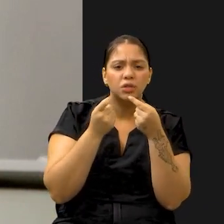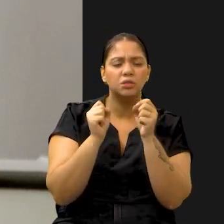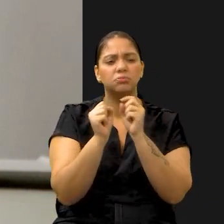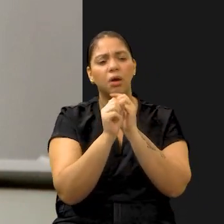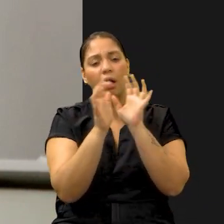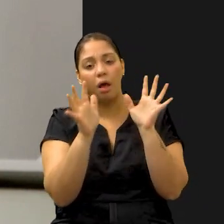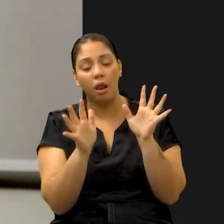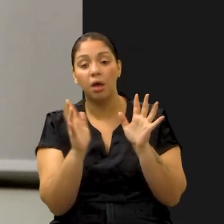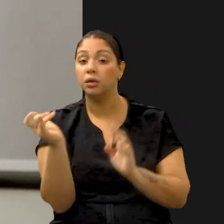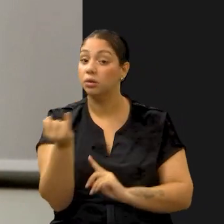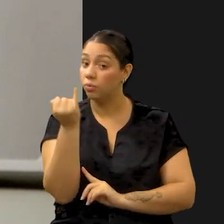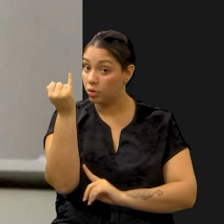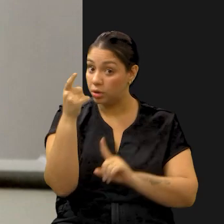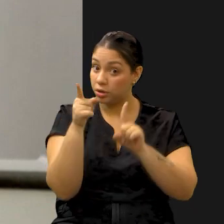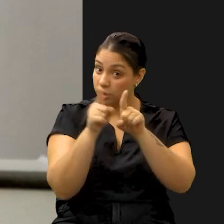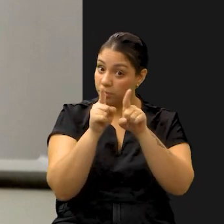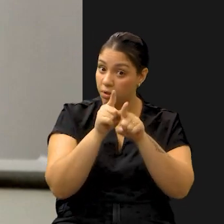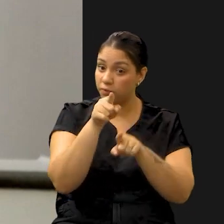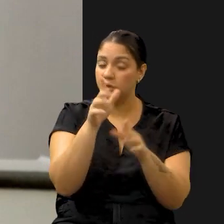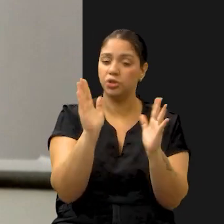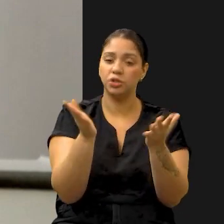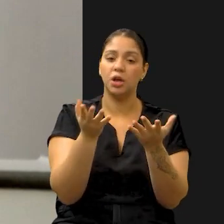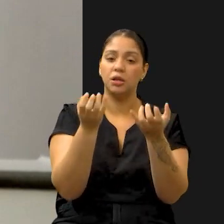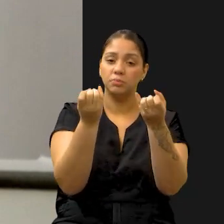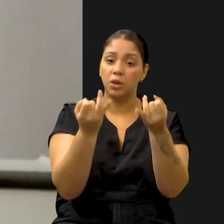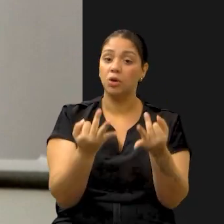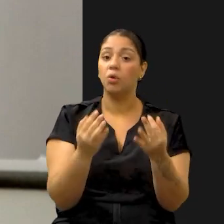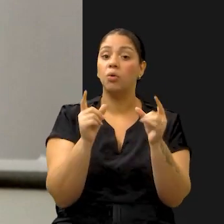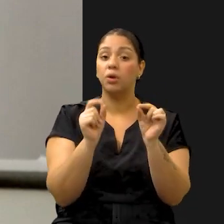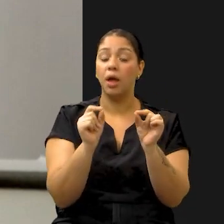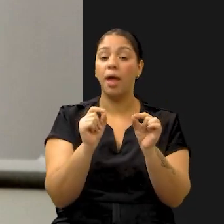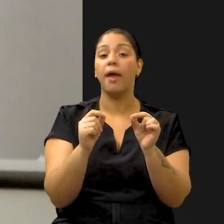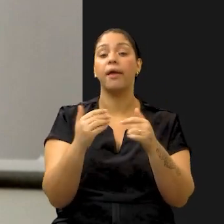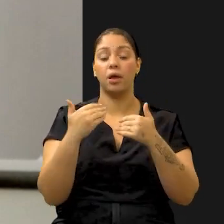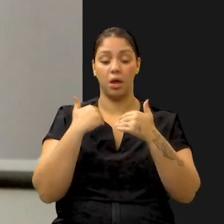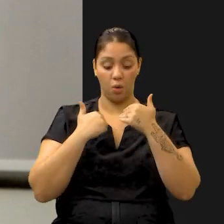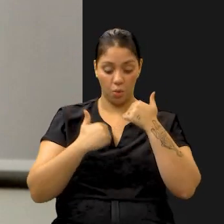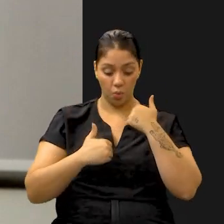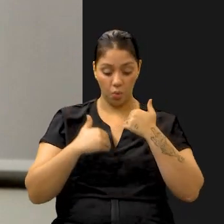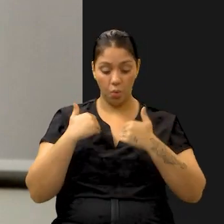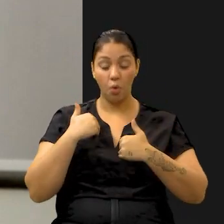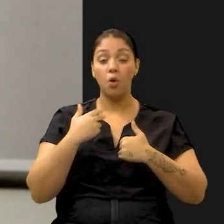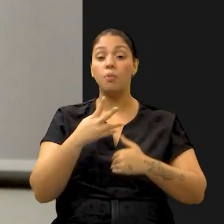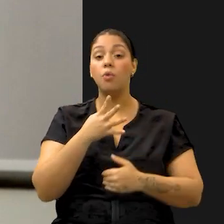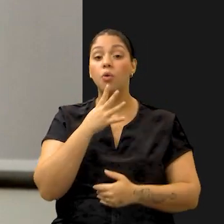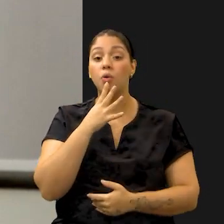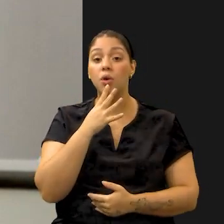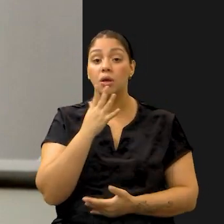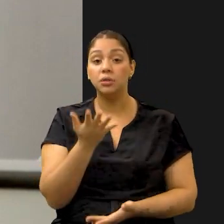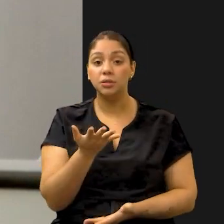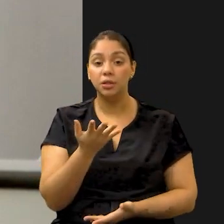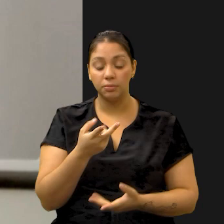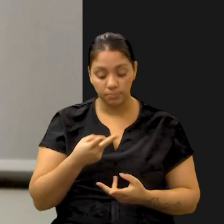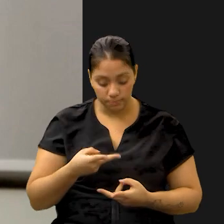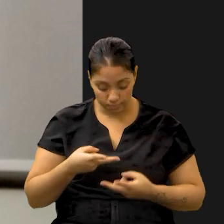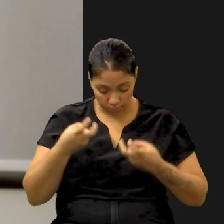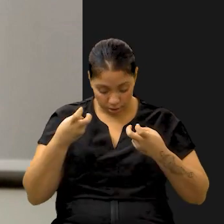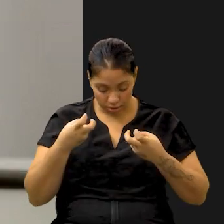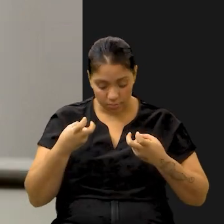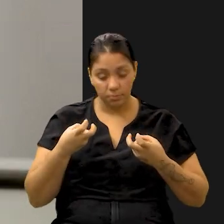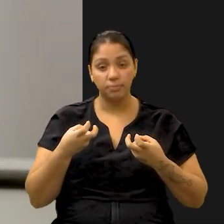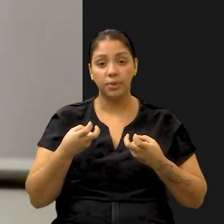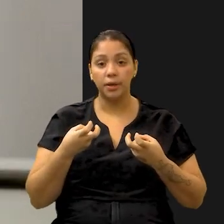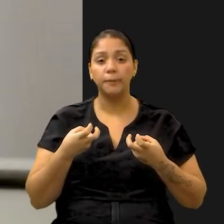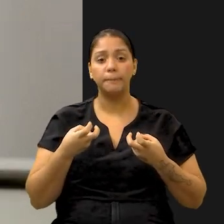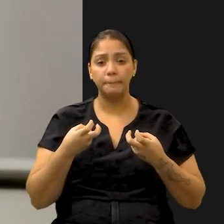dúvidas. E uma coisa que eu acho importante, como você mesmo já comentou, é conhecer o próprio corpo, é ter tempo para